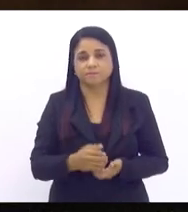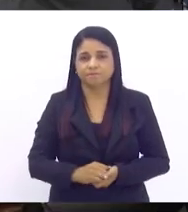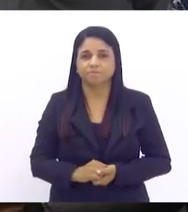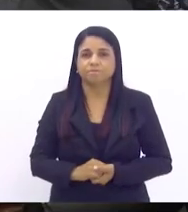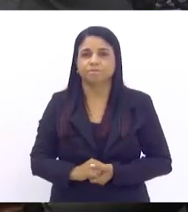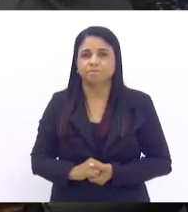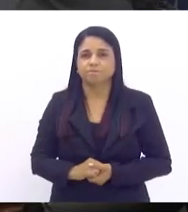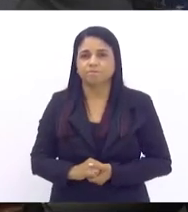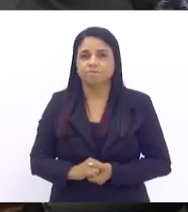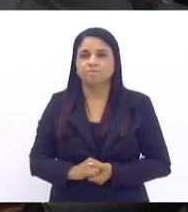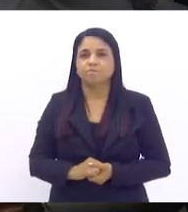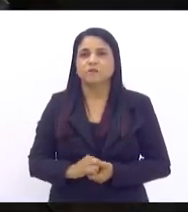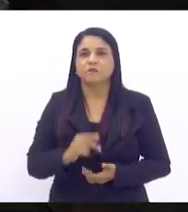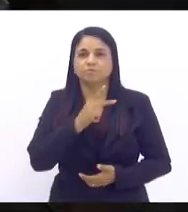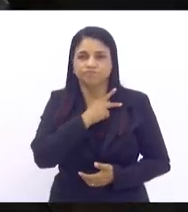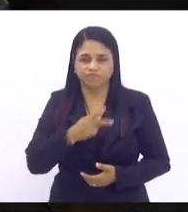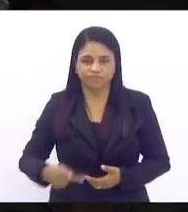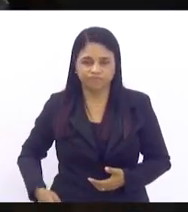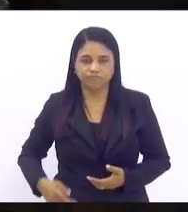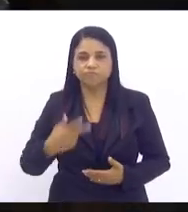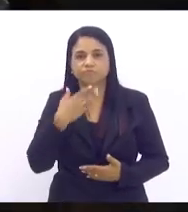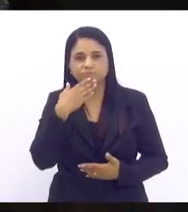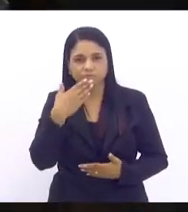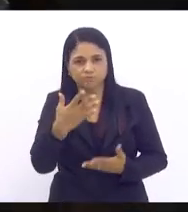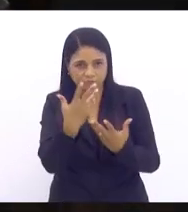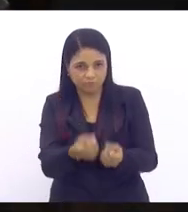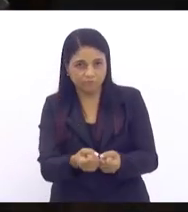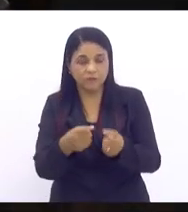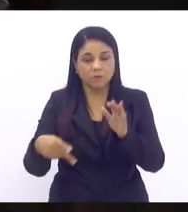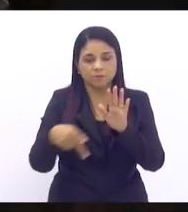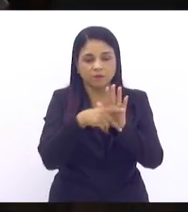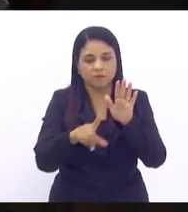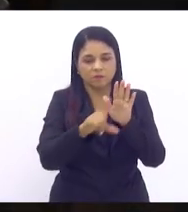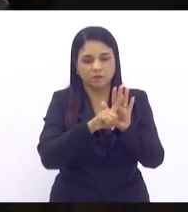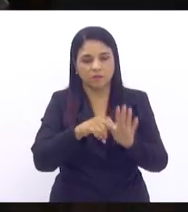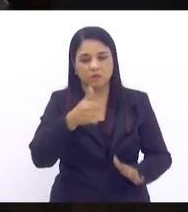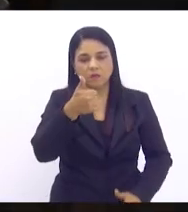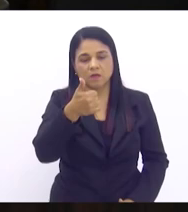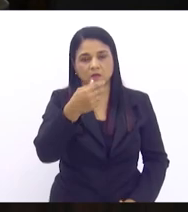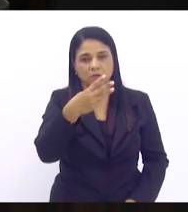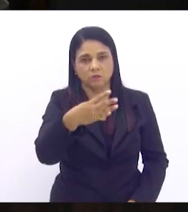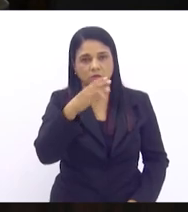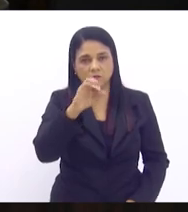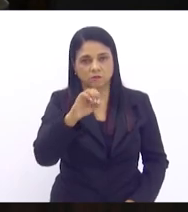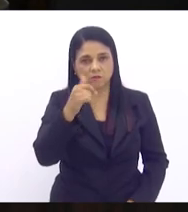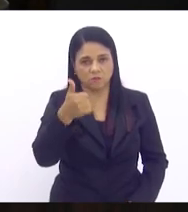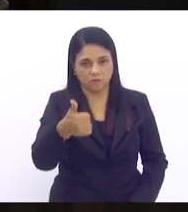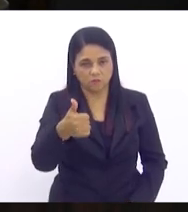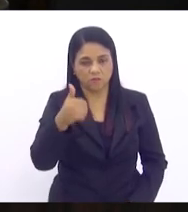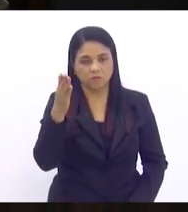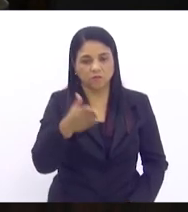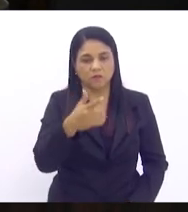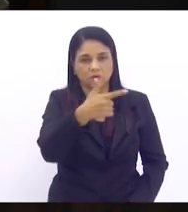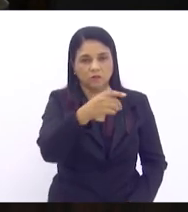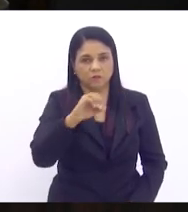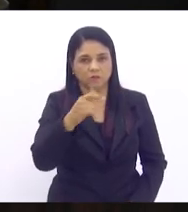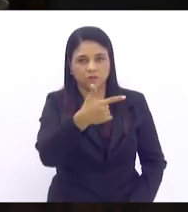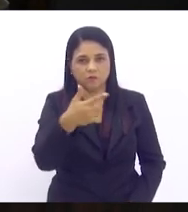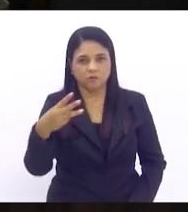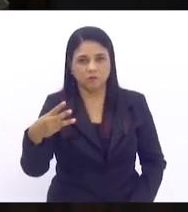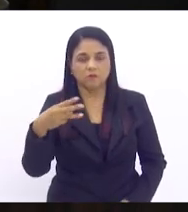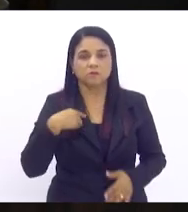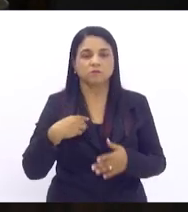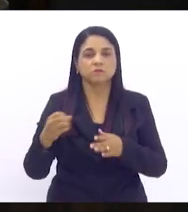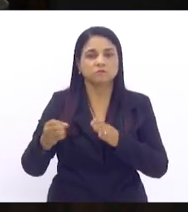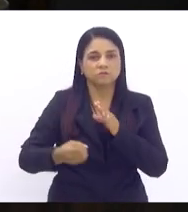A presidência defere o pedido de Vossa Excelência. Anuncio o projeto de lei número 1401 de 2023, de